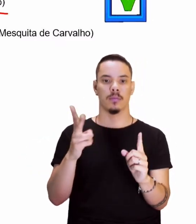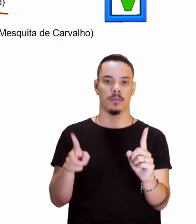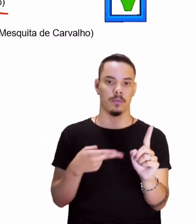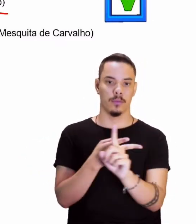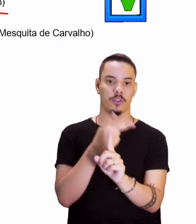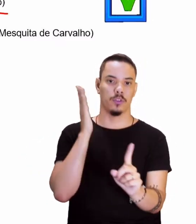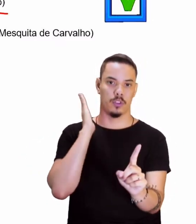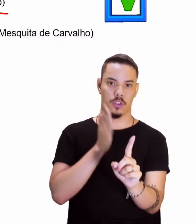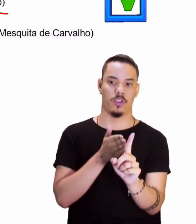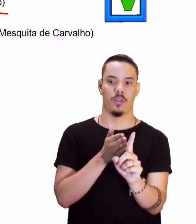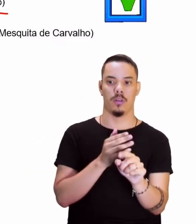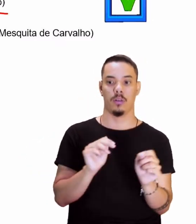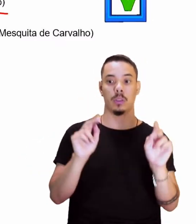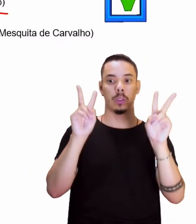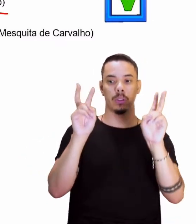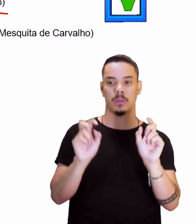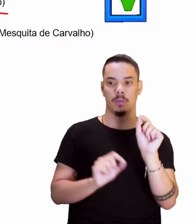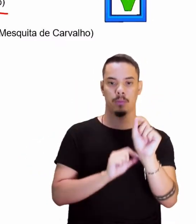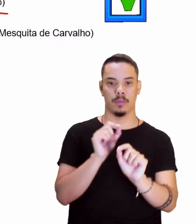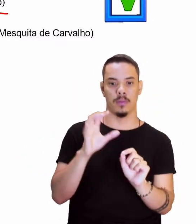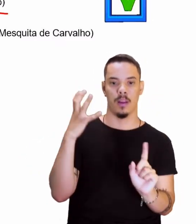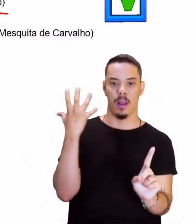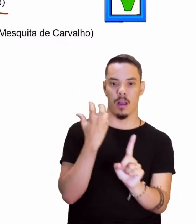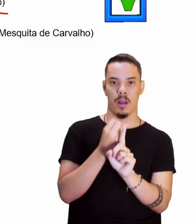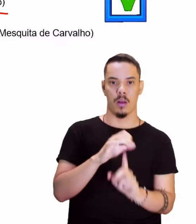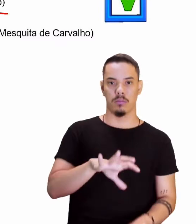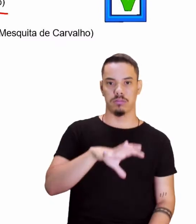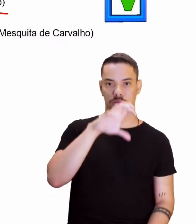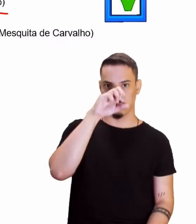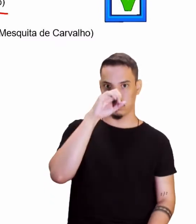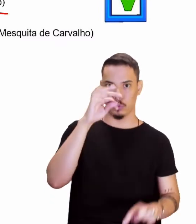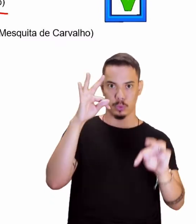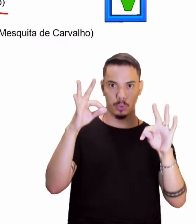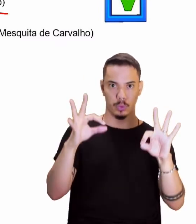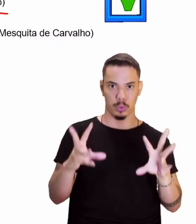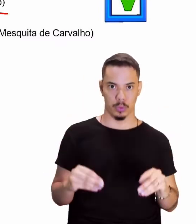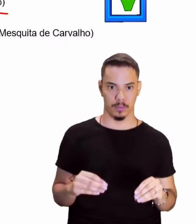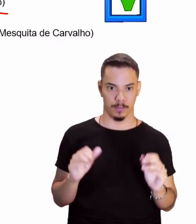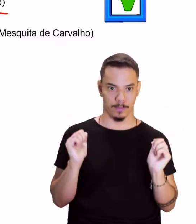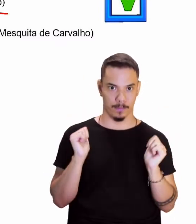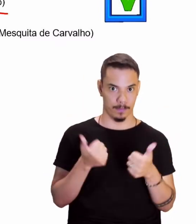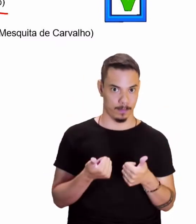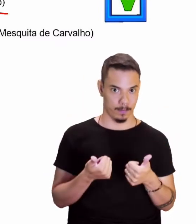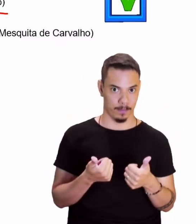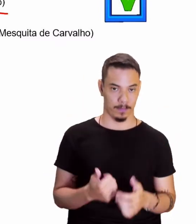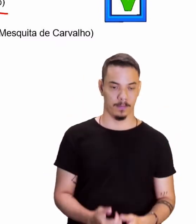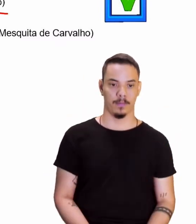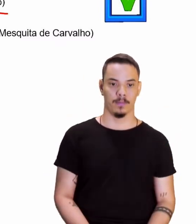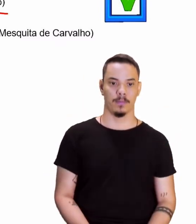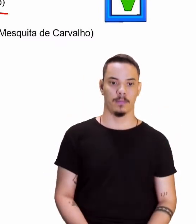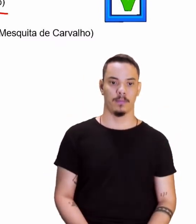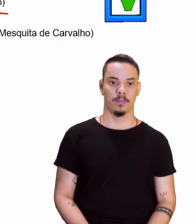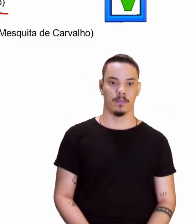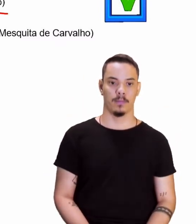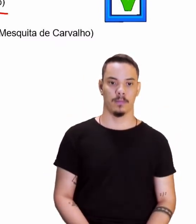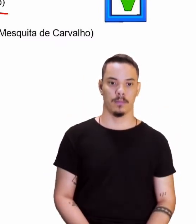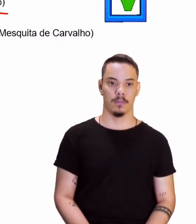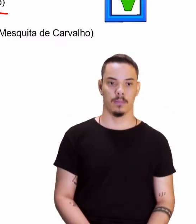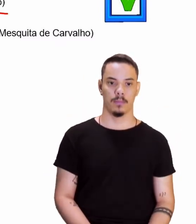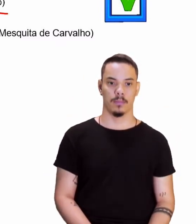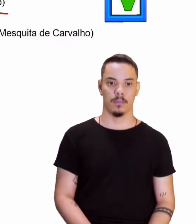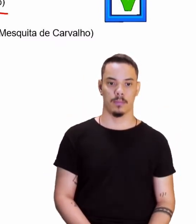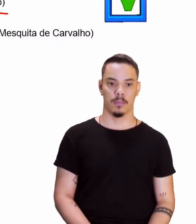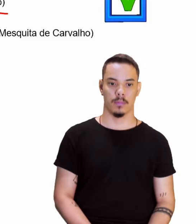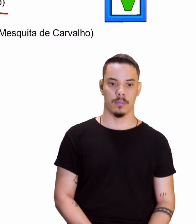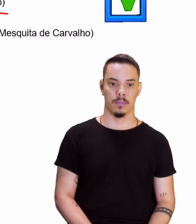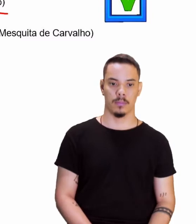no sentido de absorver. Tá bom? Certinho? Mais uma